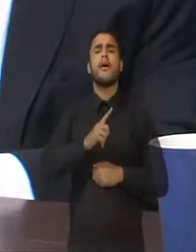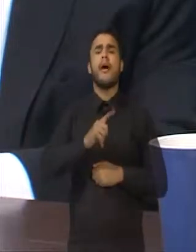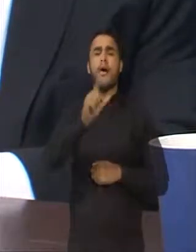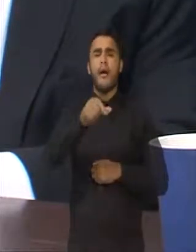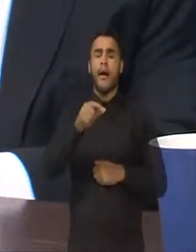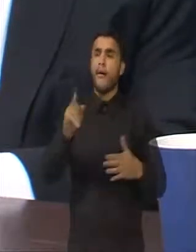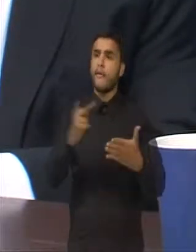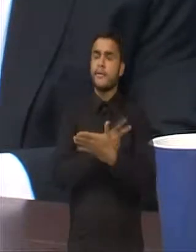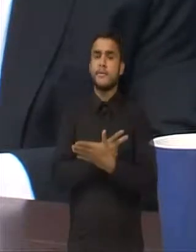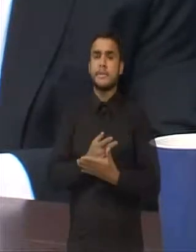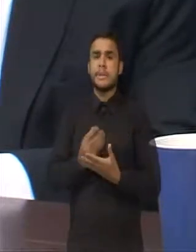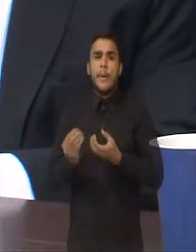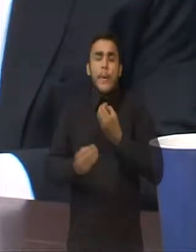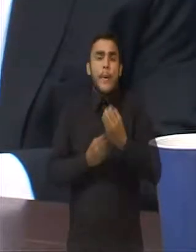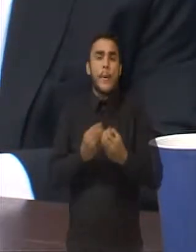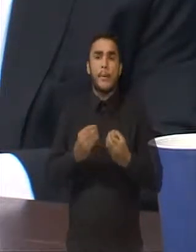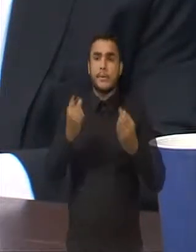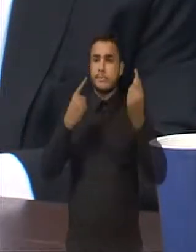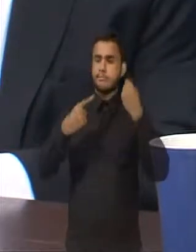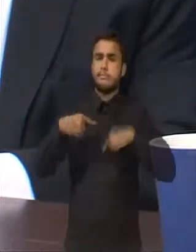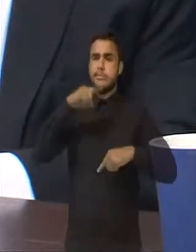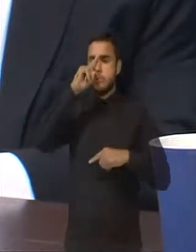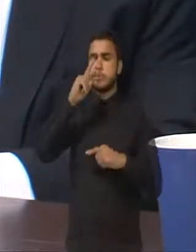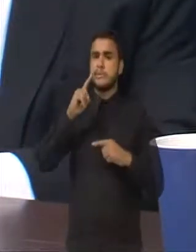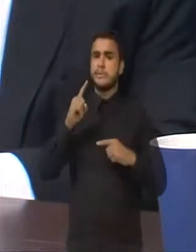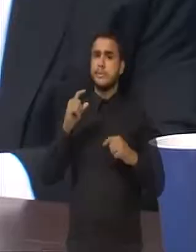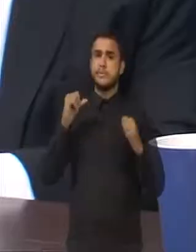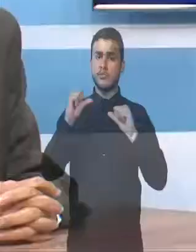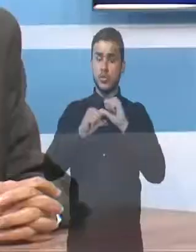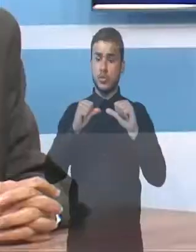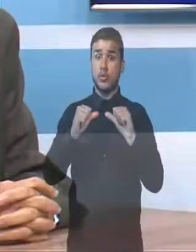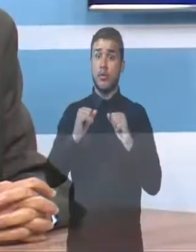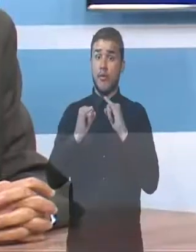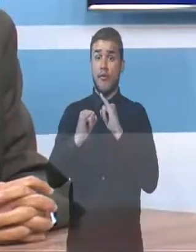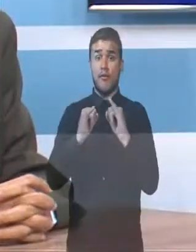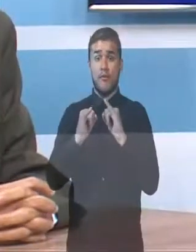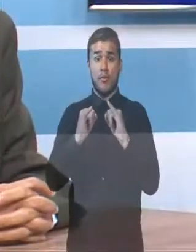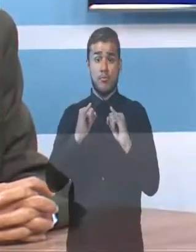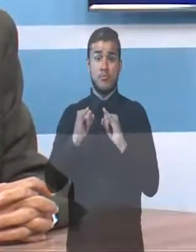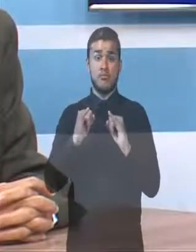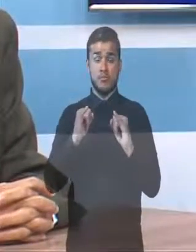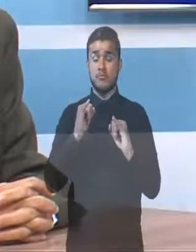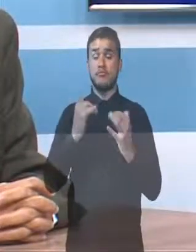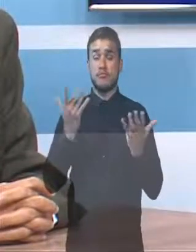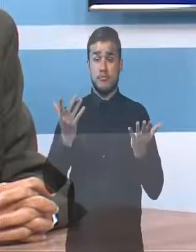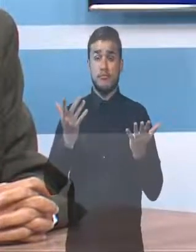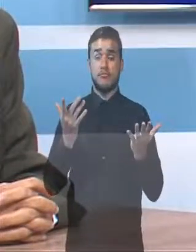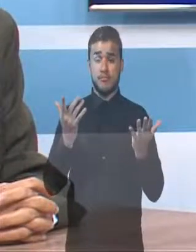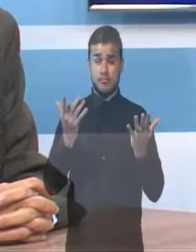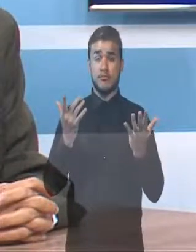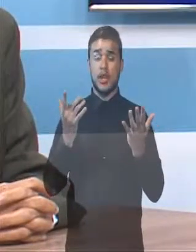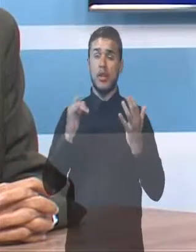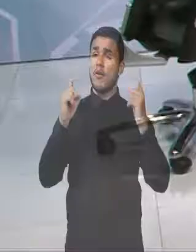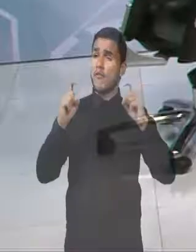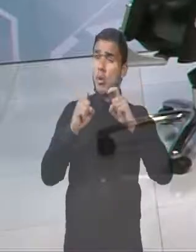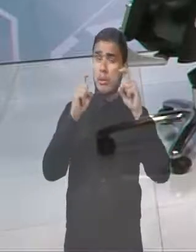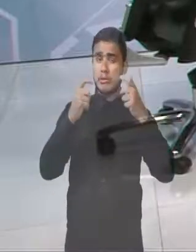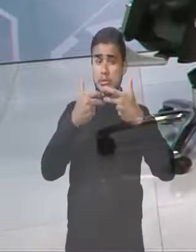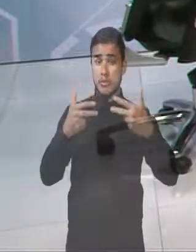de controle em face da revolução eletrônica e de informática. Está se dizendo agora que a China está